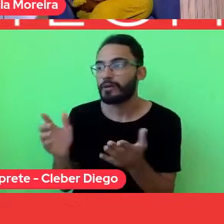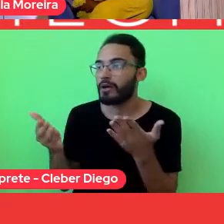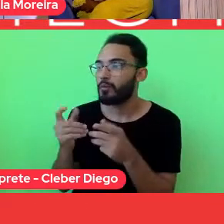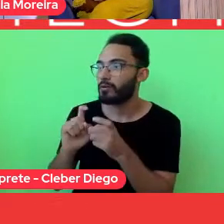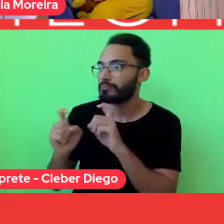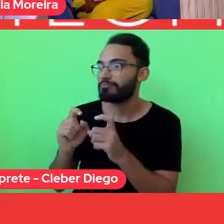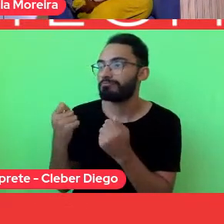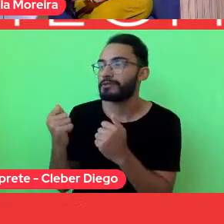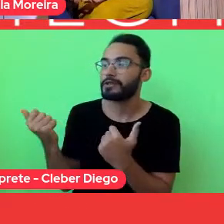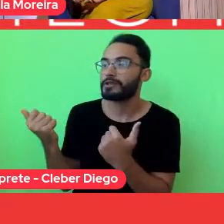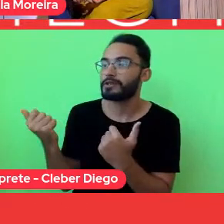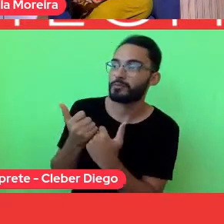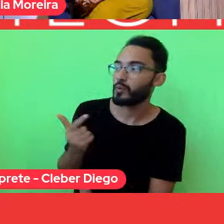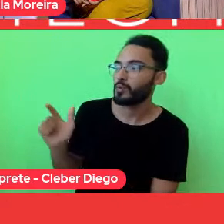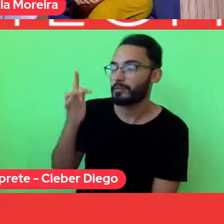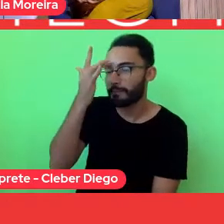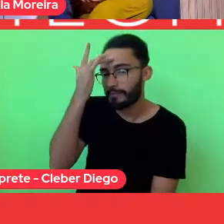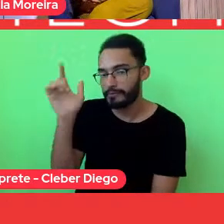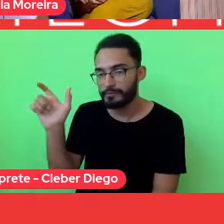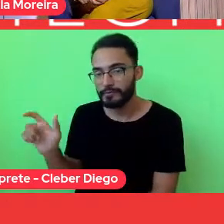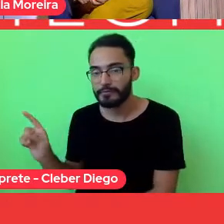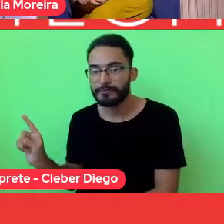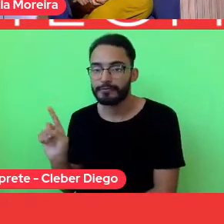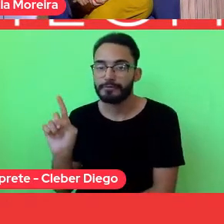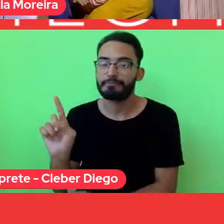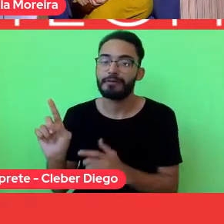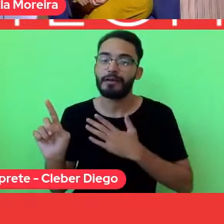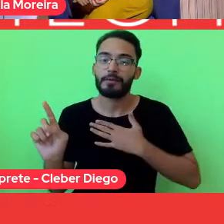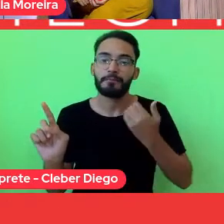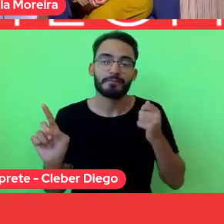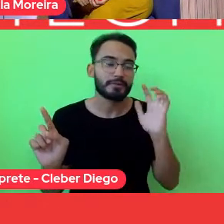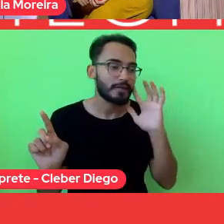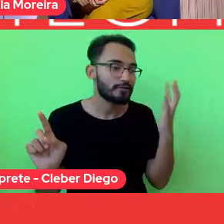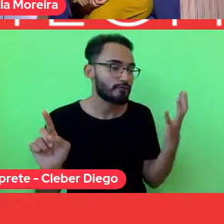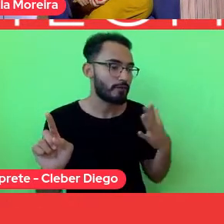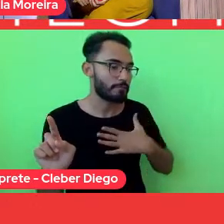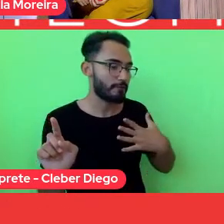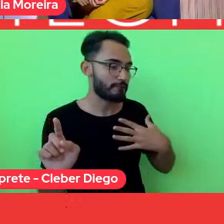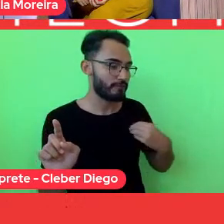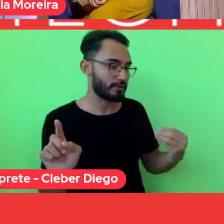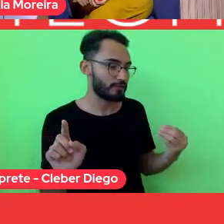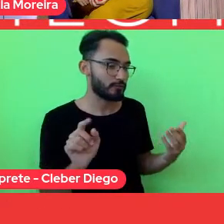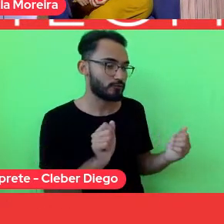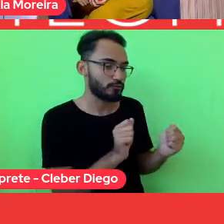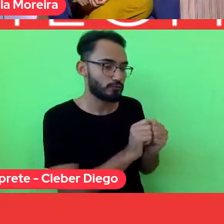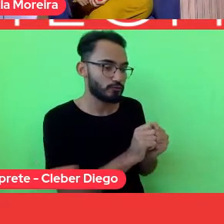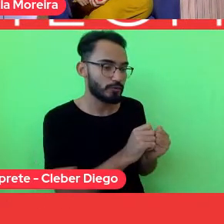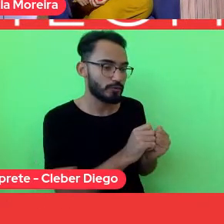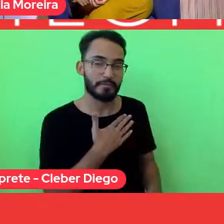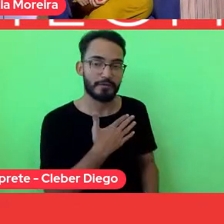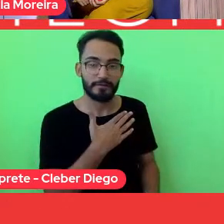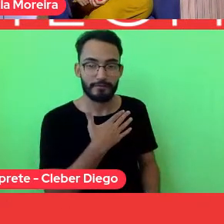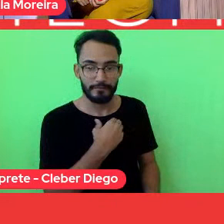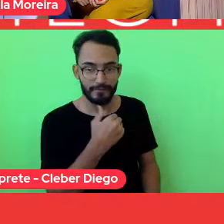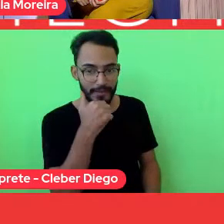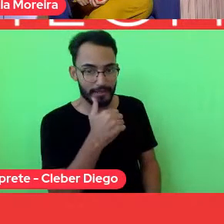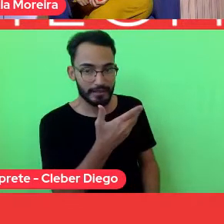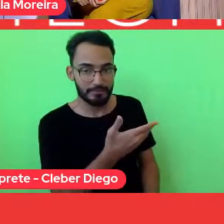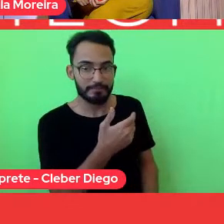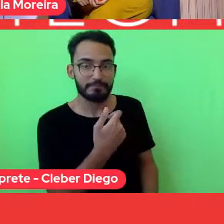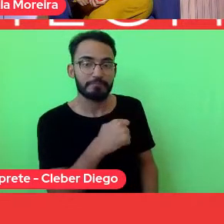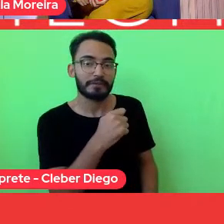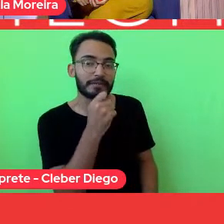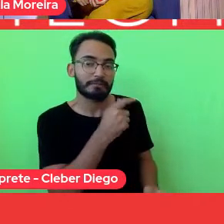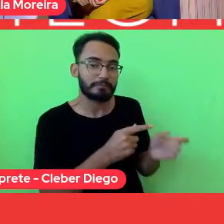e me substitui porque eu tenho que resolver alguma questão com meu filho, ou a minha filha está tendo aqui uma pirracinha,